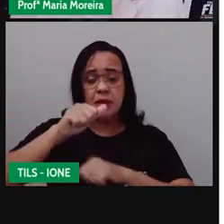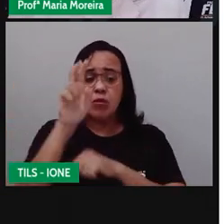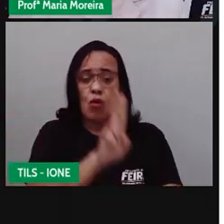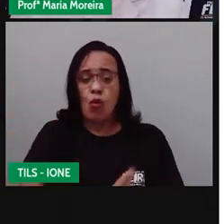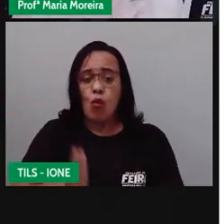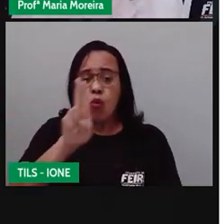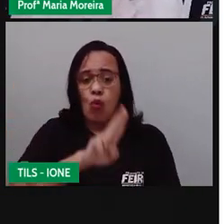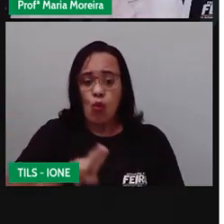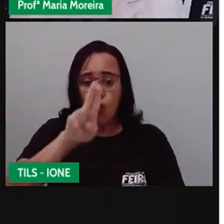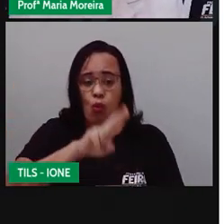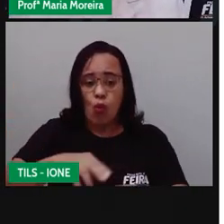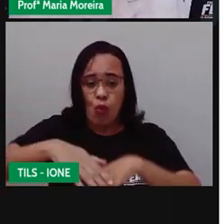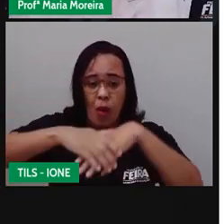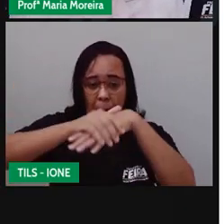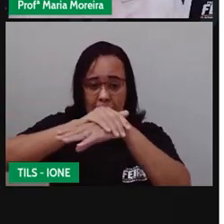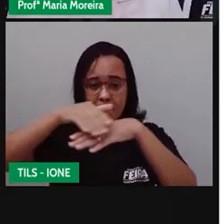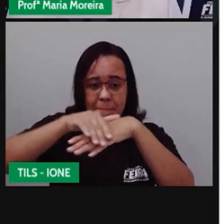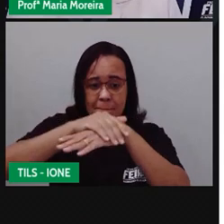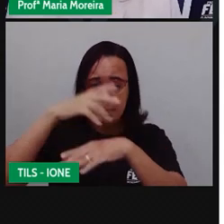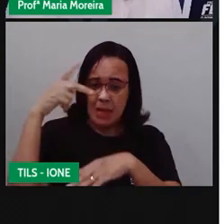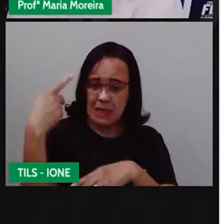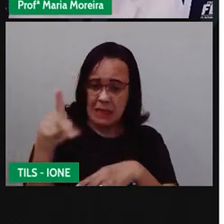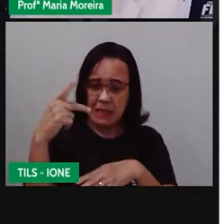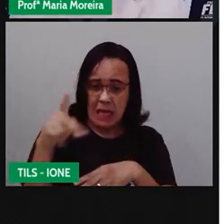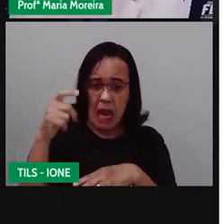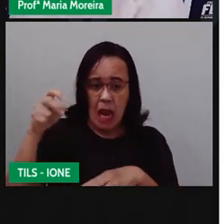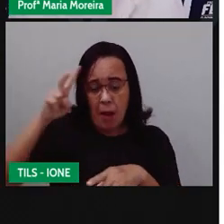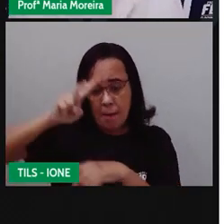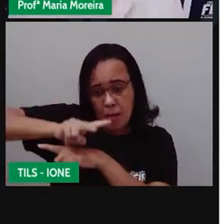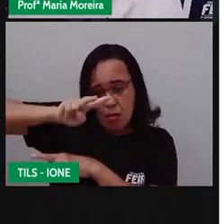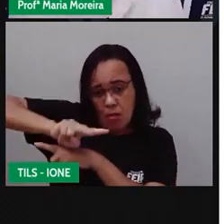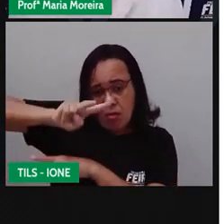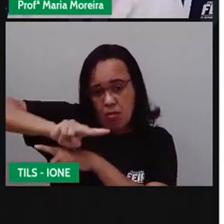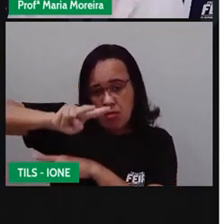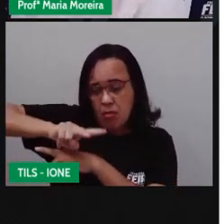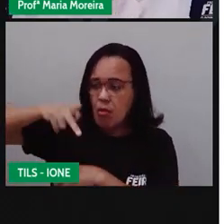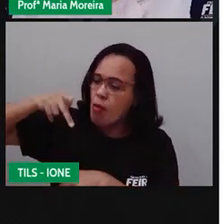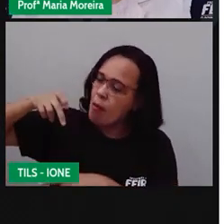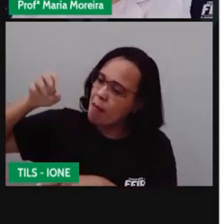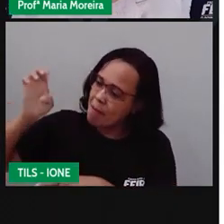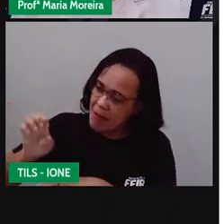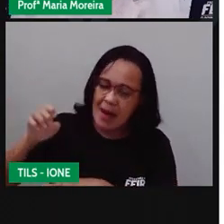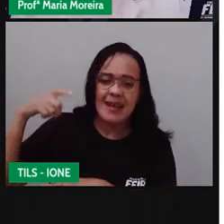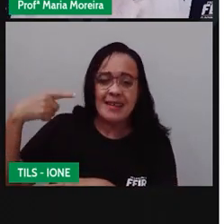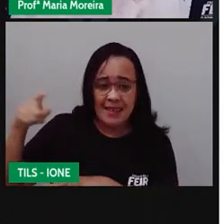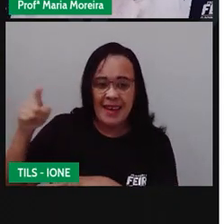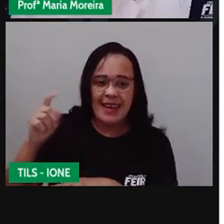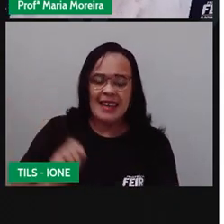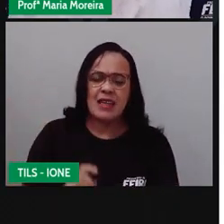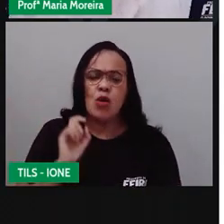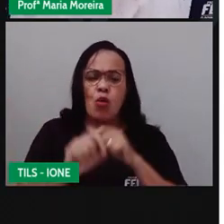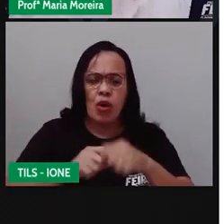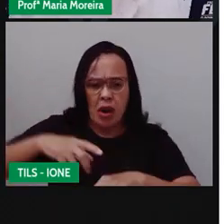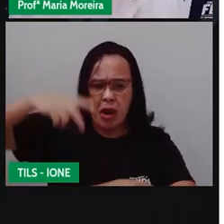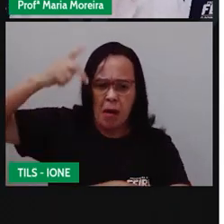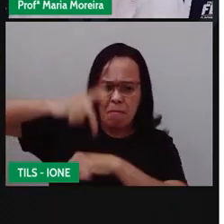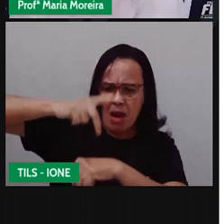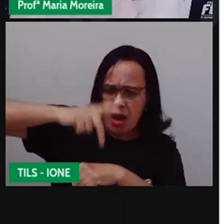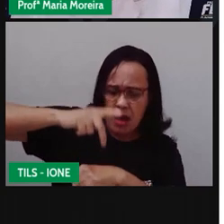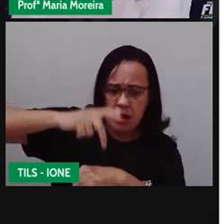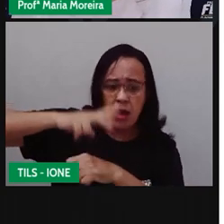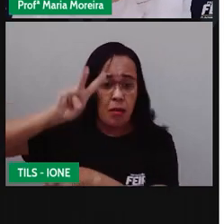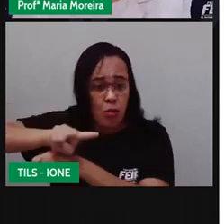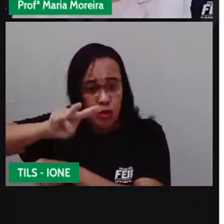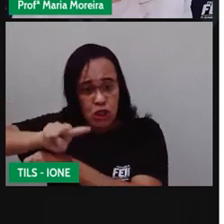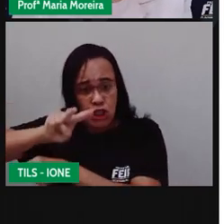posso também proteger o meu pé de espinhos, de pedra, não é isso? De alguns insetos aí, e inclusive